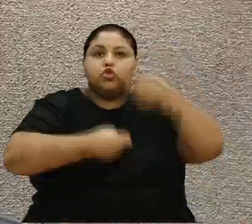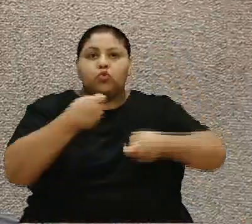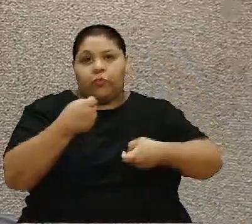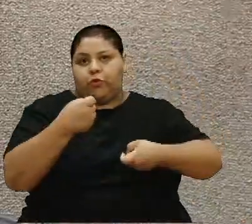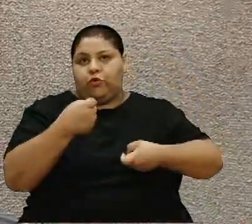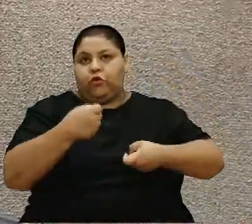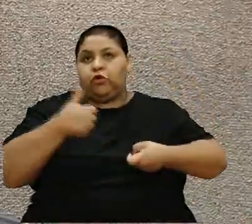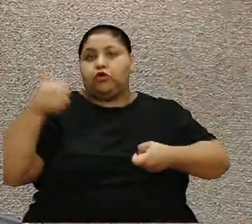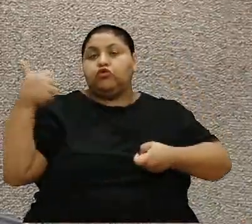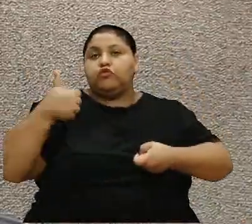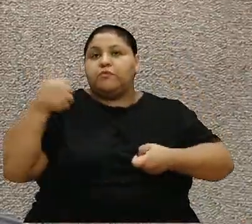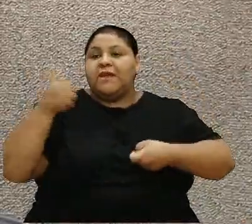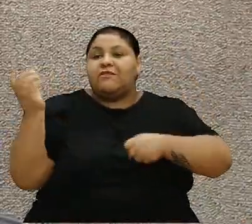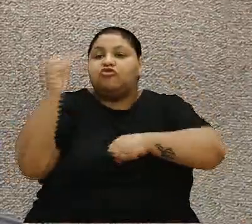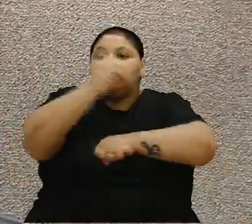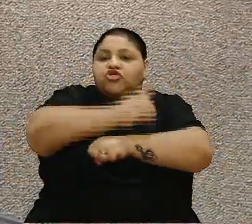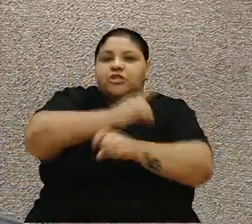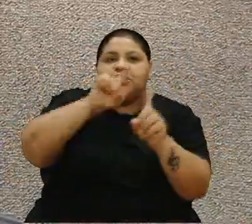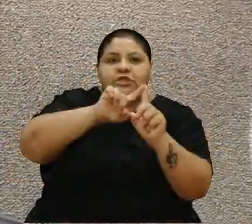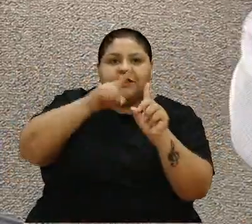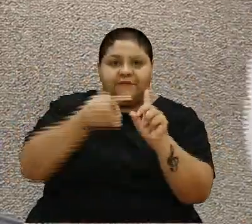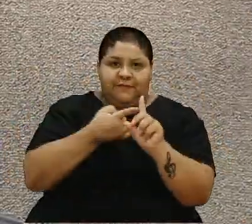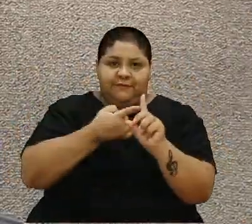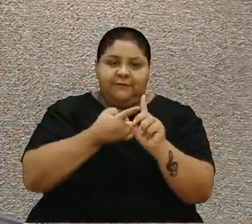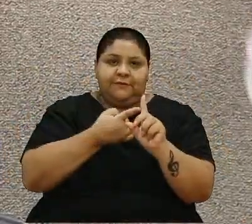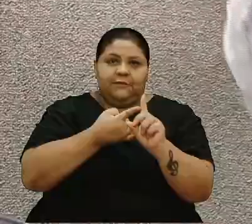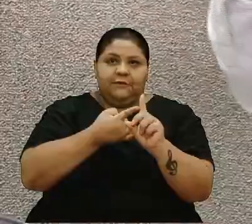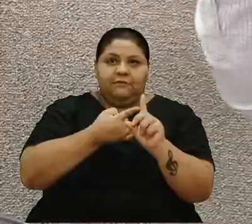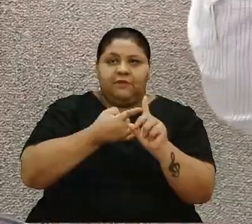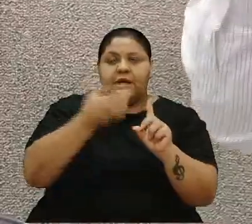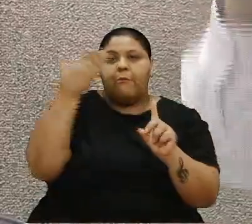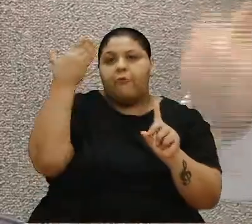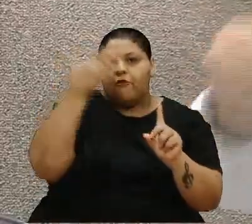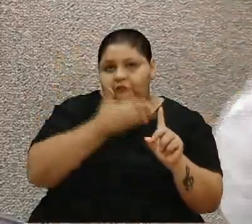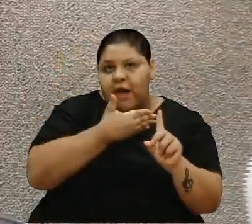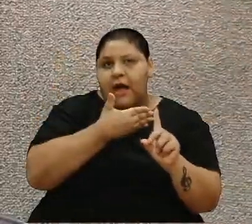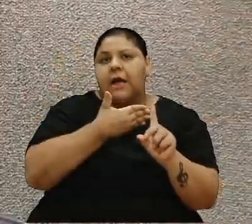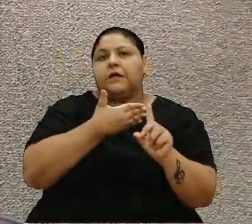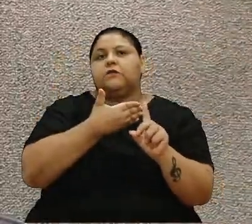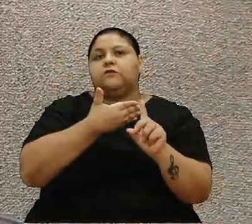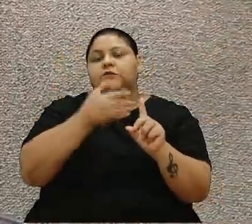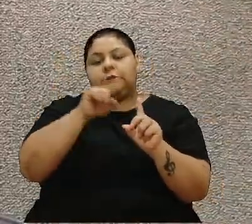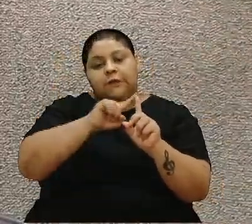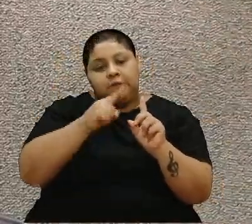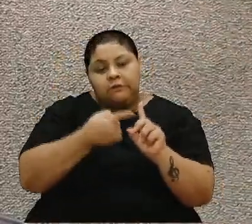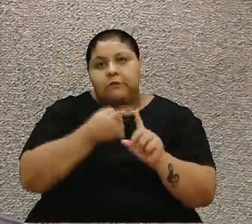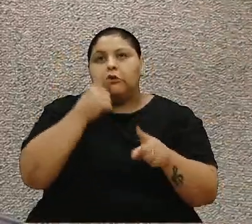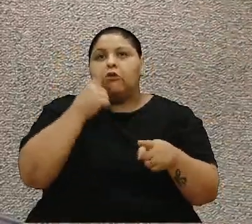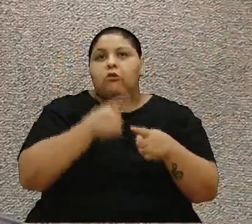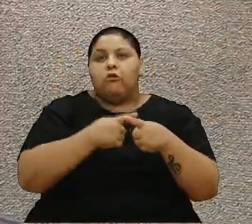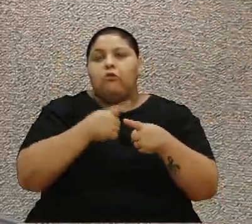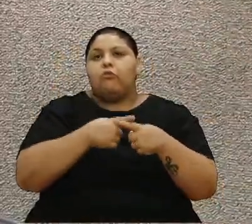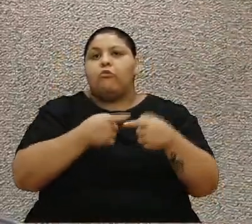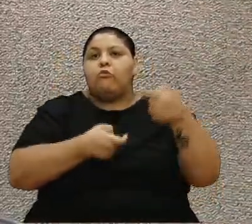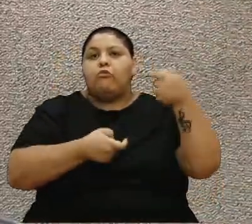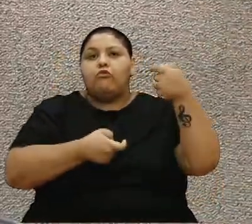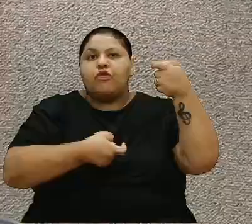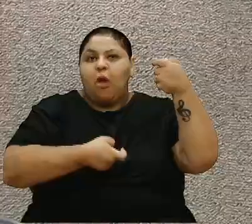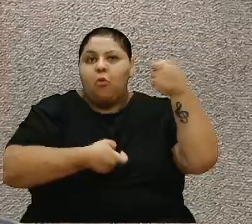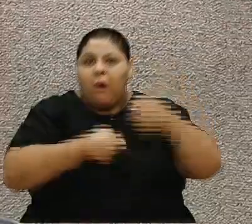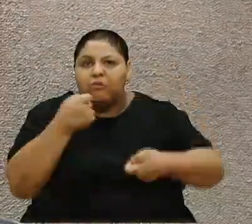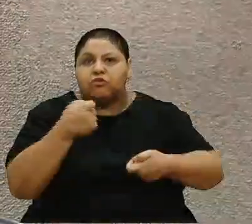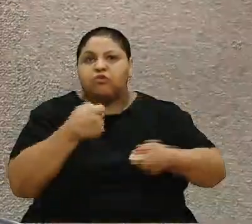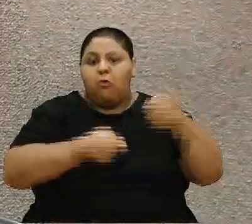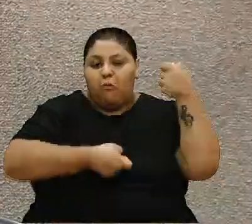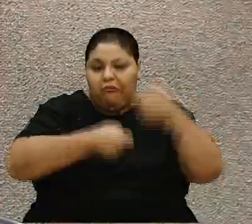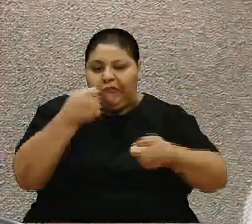nos primeiros dias de gravidez. Quando é constatado que está grávida por causa de um abuso, né,